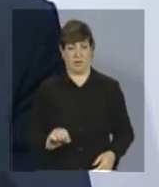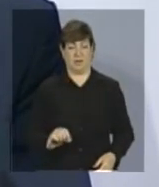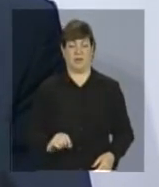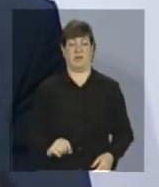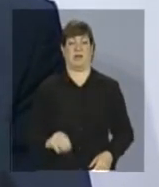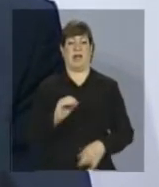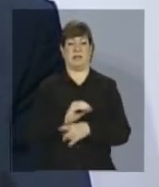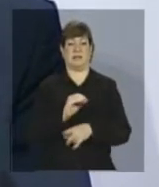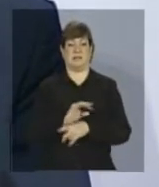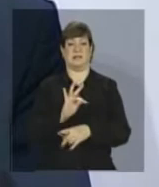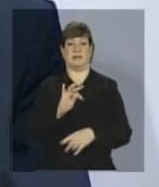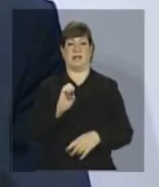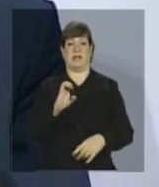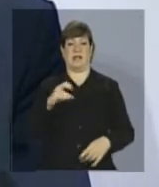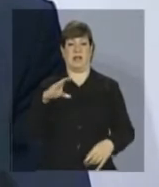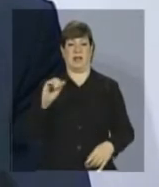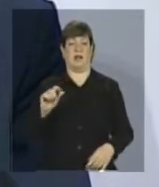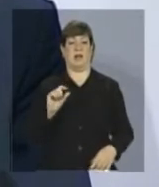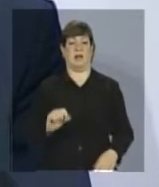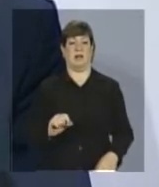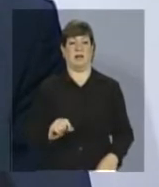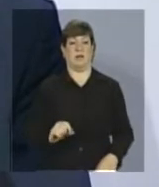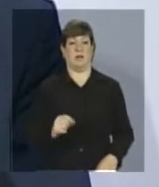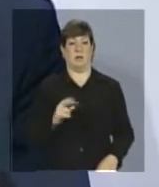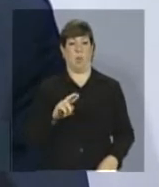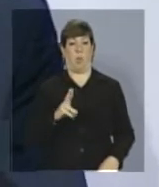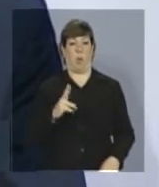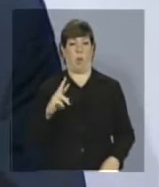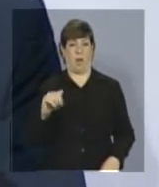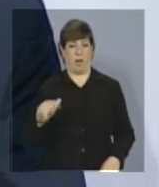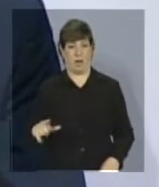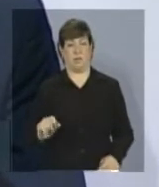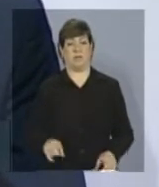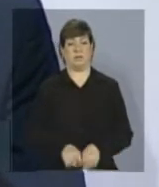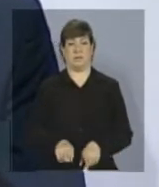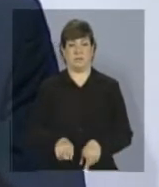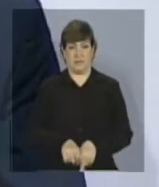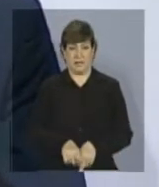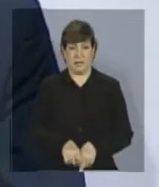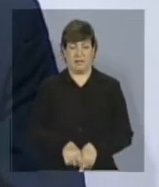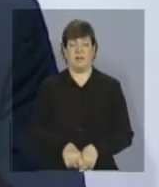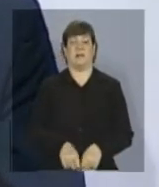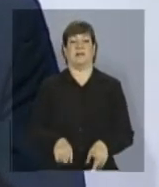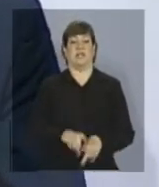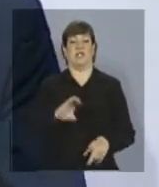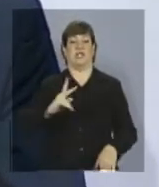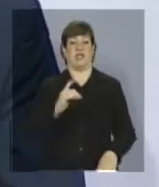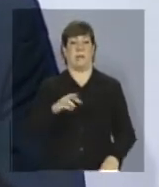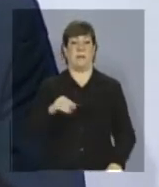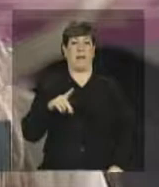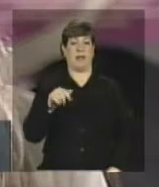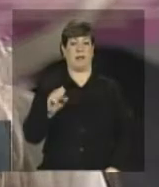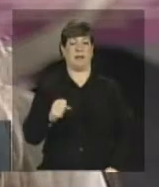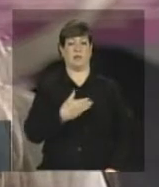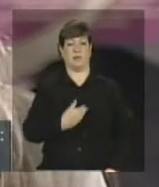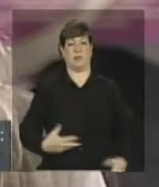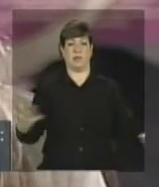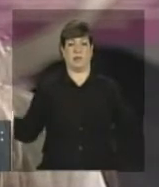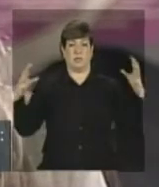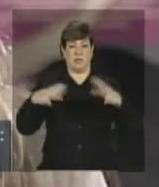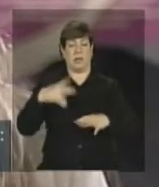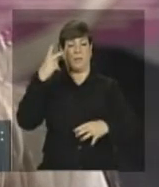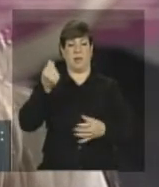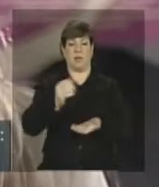Técnica Rural, e de ATES. Vamos também fazer chamadas públicas para disponibilizar recursos